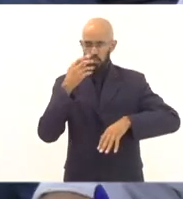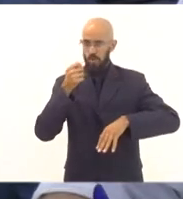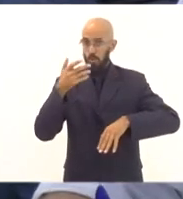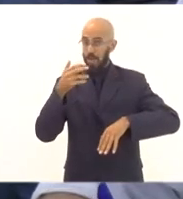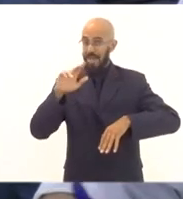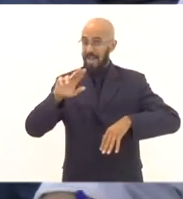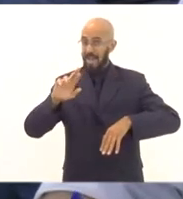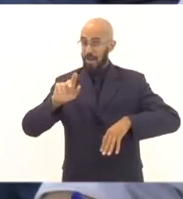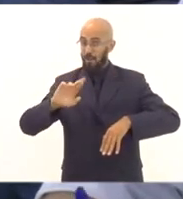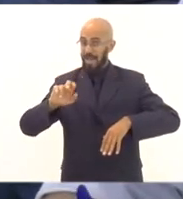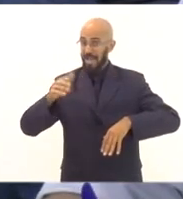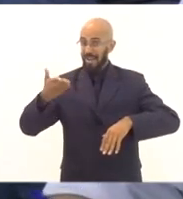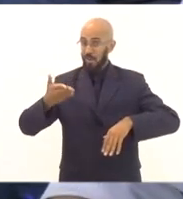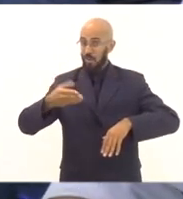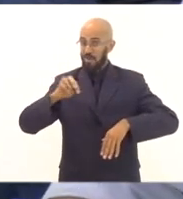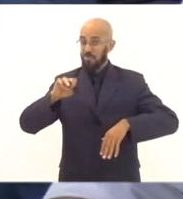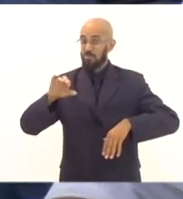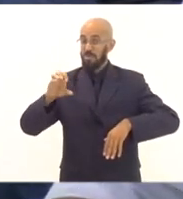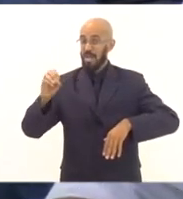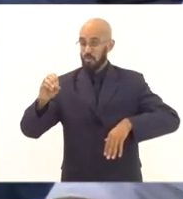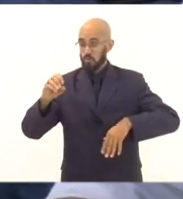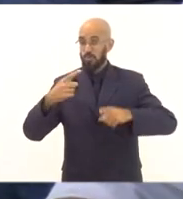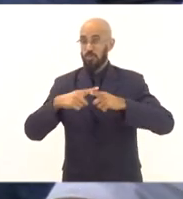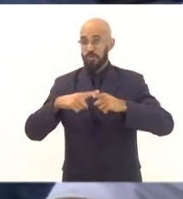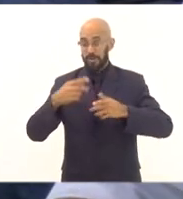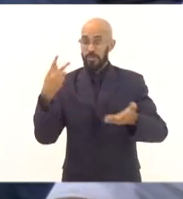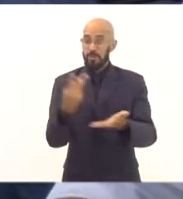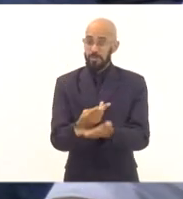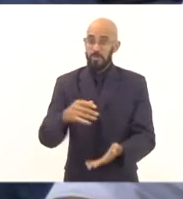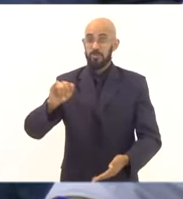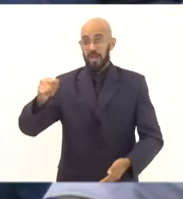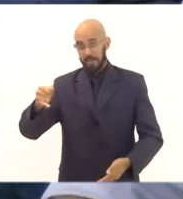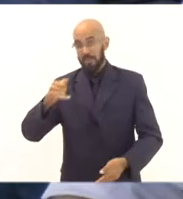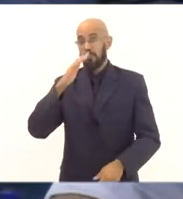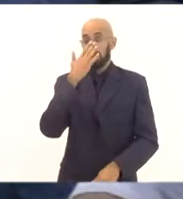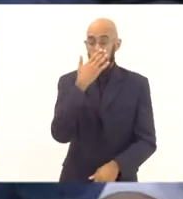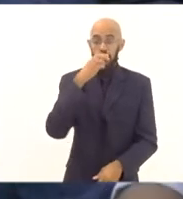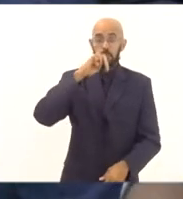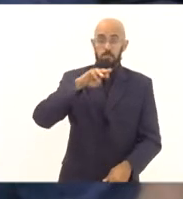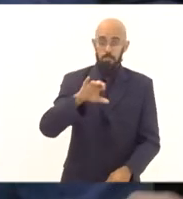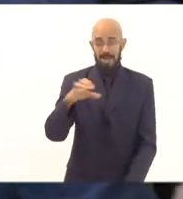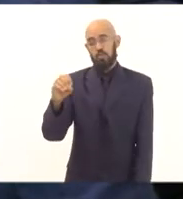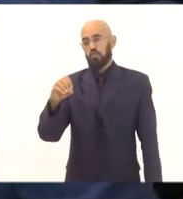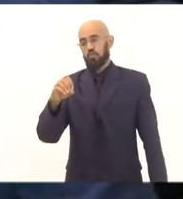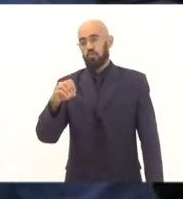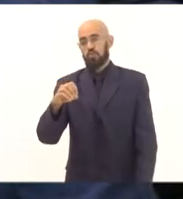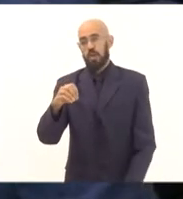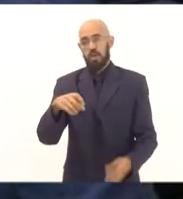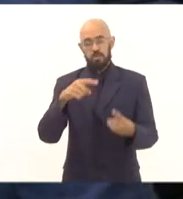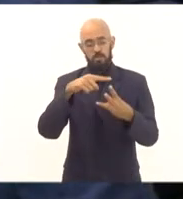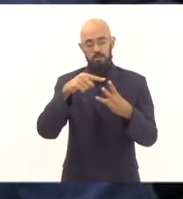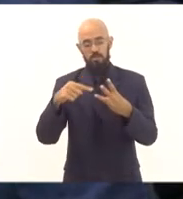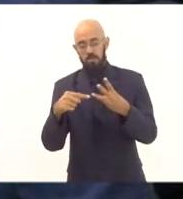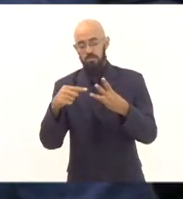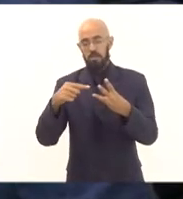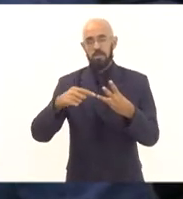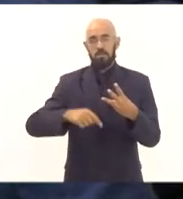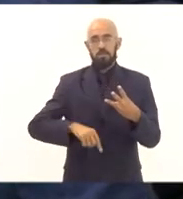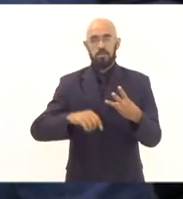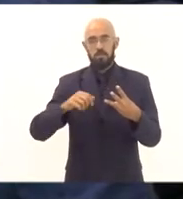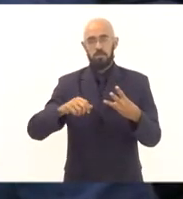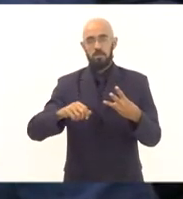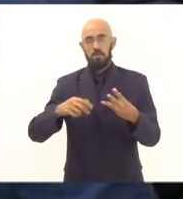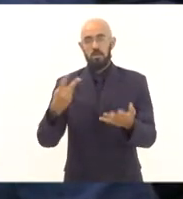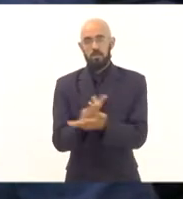esse agora de Março que Petrópolis infelizmente teve um desastre em janeiro uma fevereiro eo Março na logo